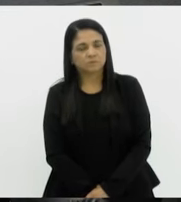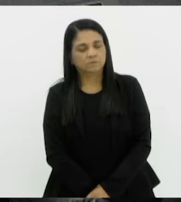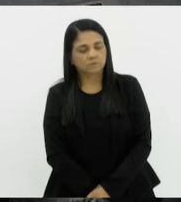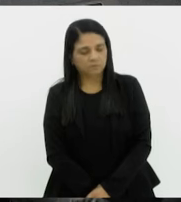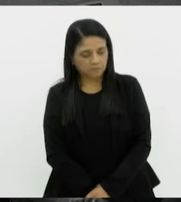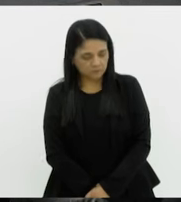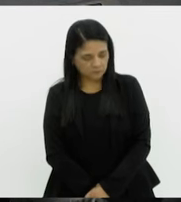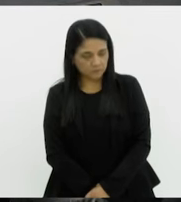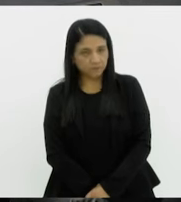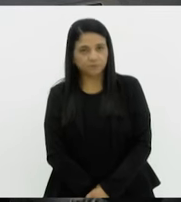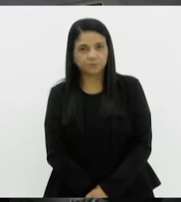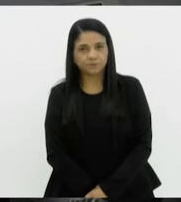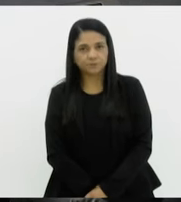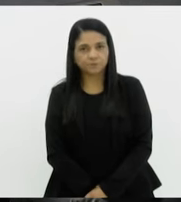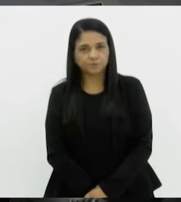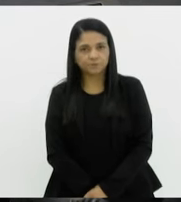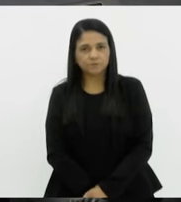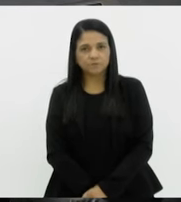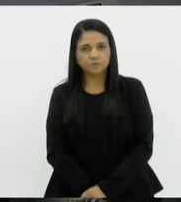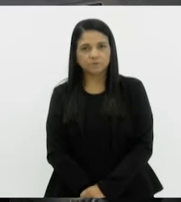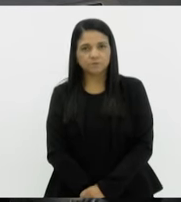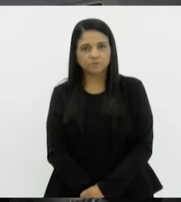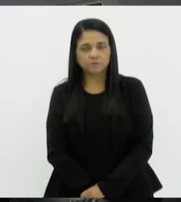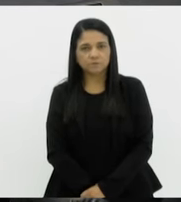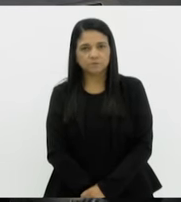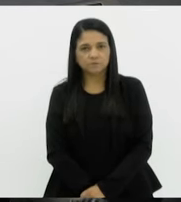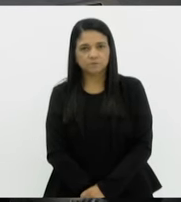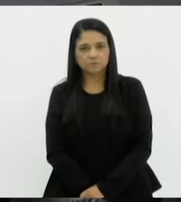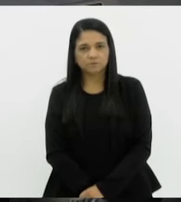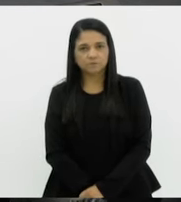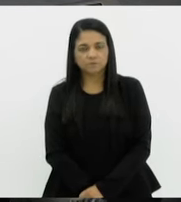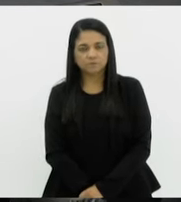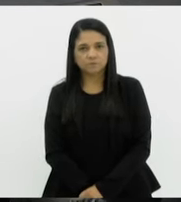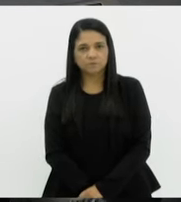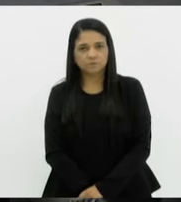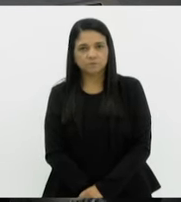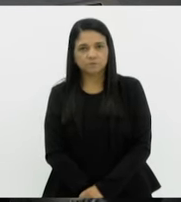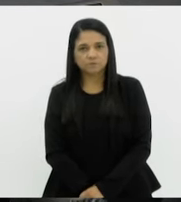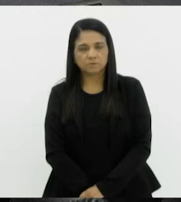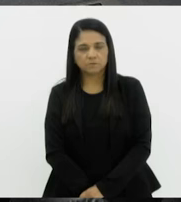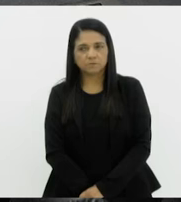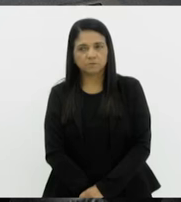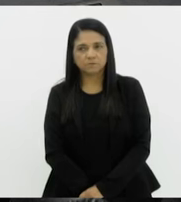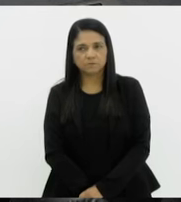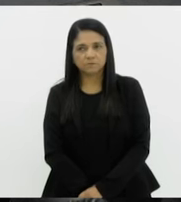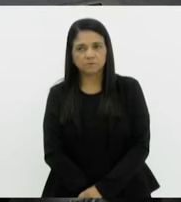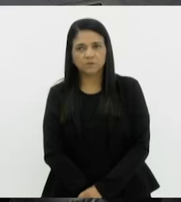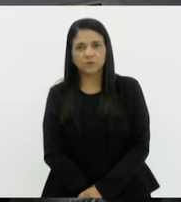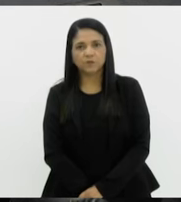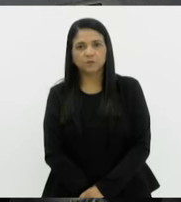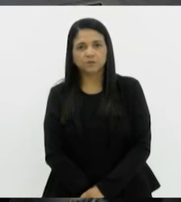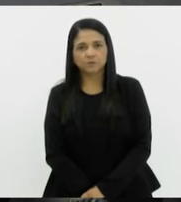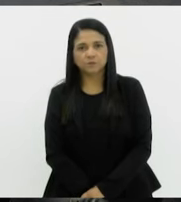devido papel, colocando, inclusive, a sua vida em risco, muitas vezes. Então,